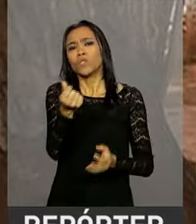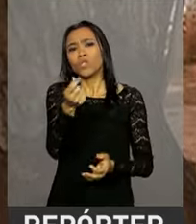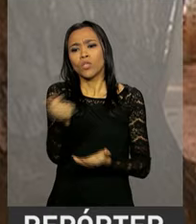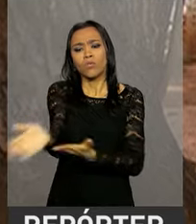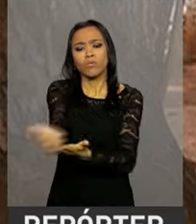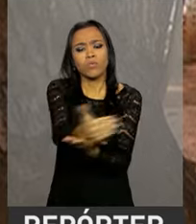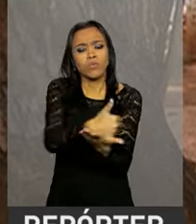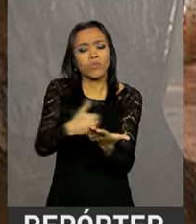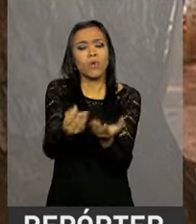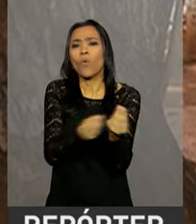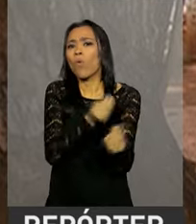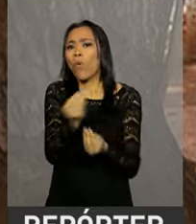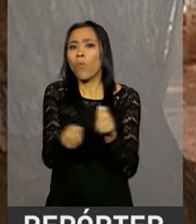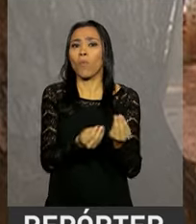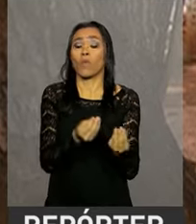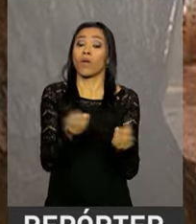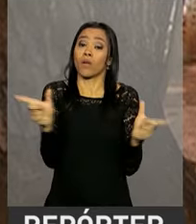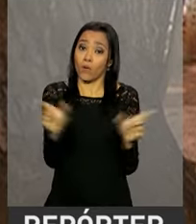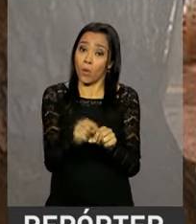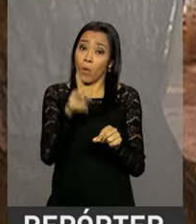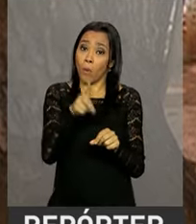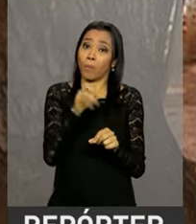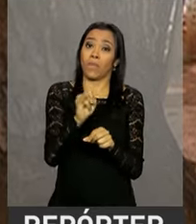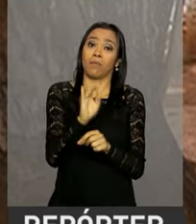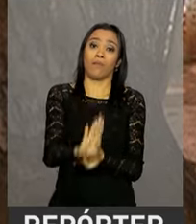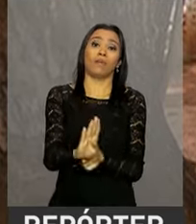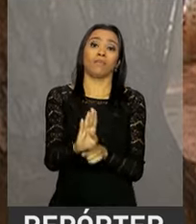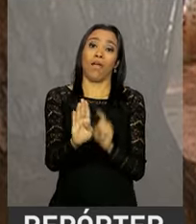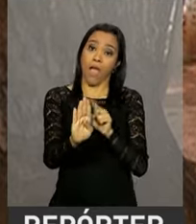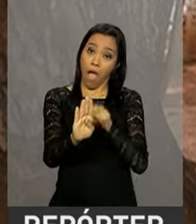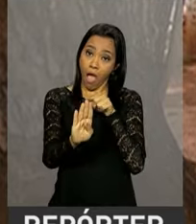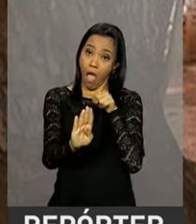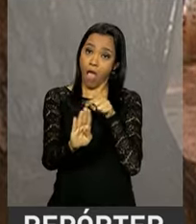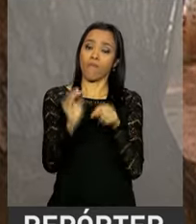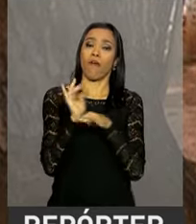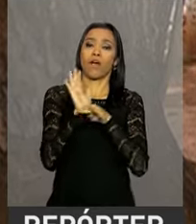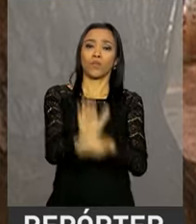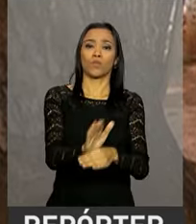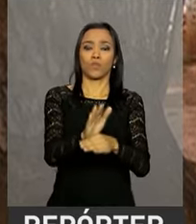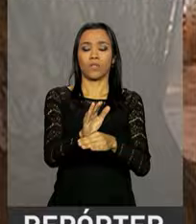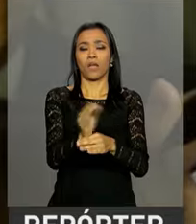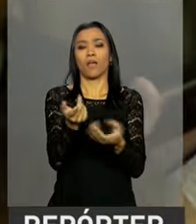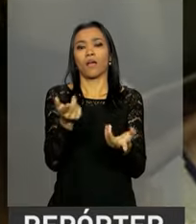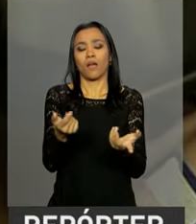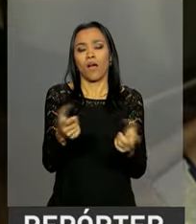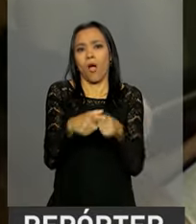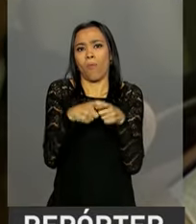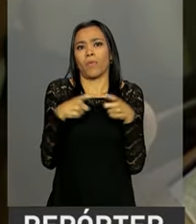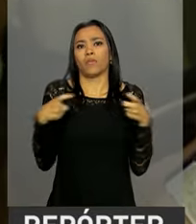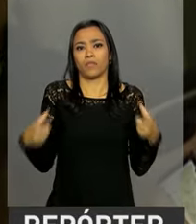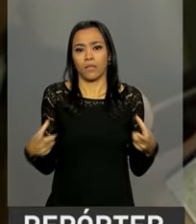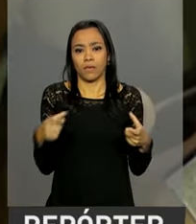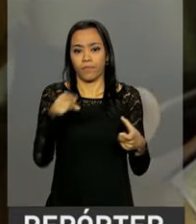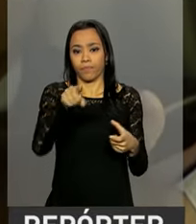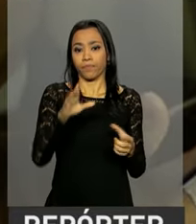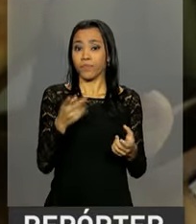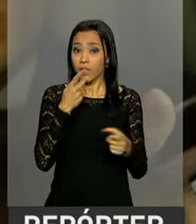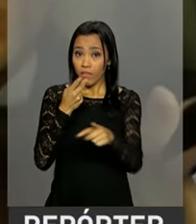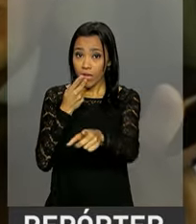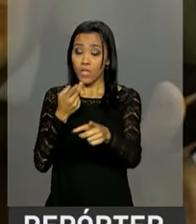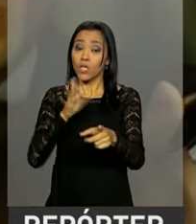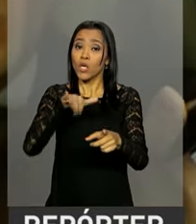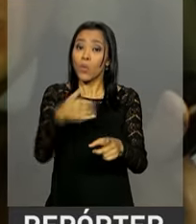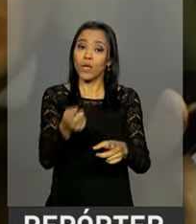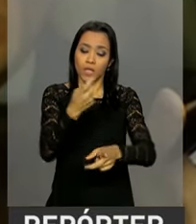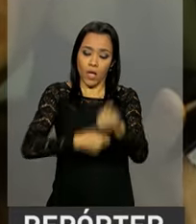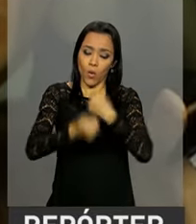crescimento do produto interno bruto, a soma de todos os bens e riquezas produzidos pelo país. Na medida que a economia comece a